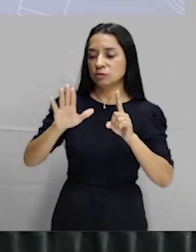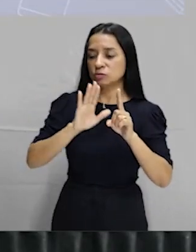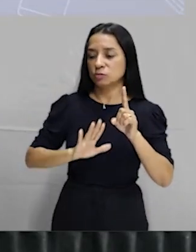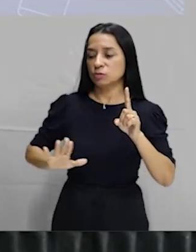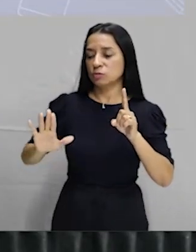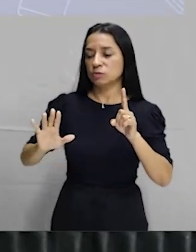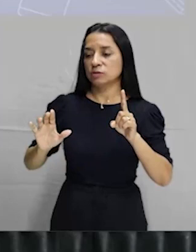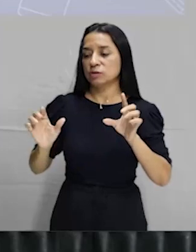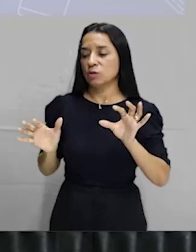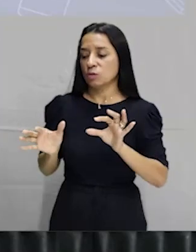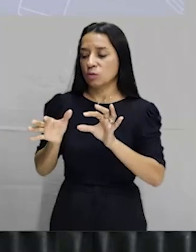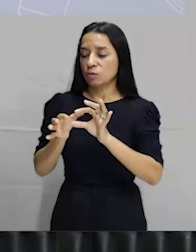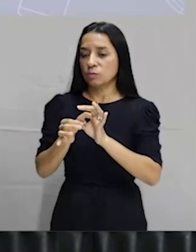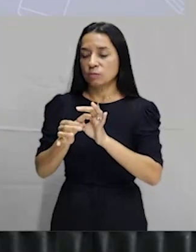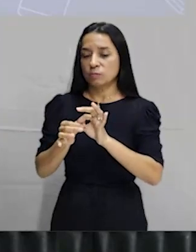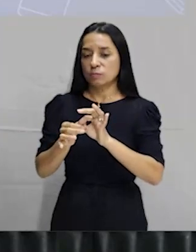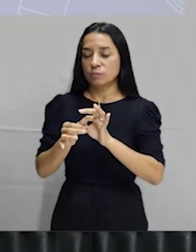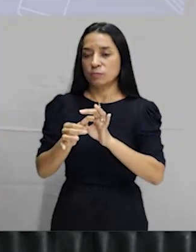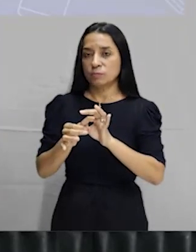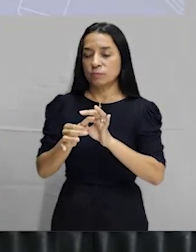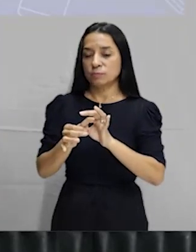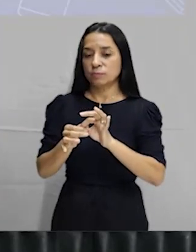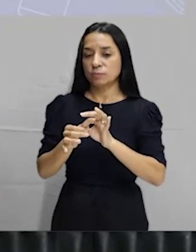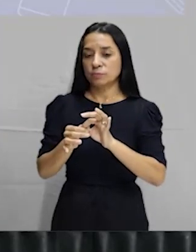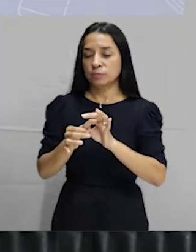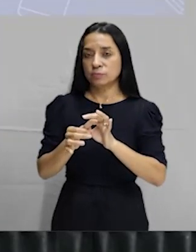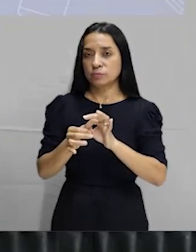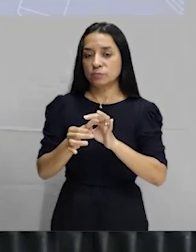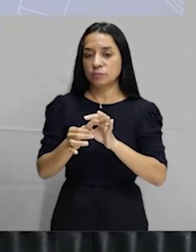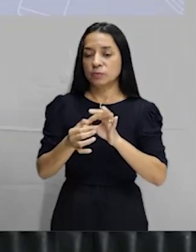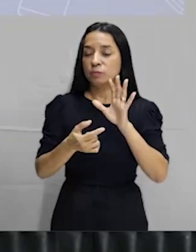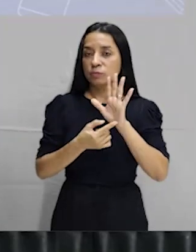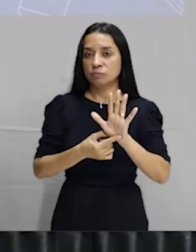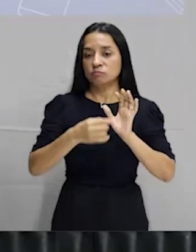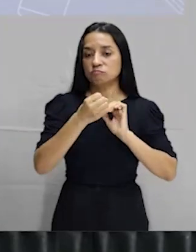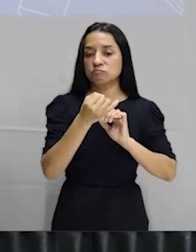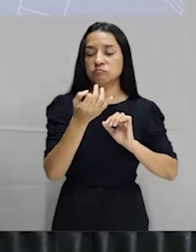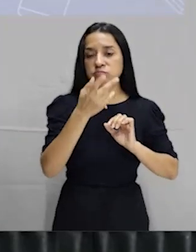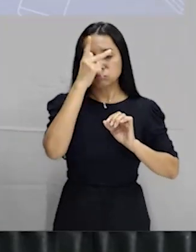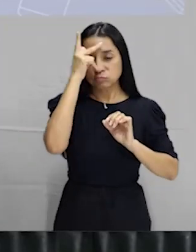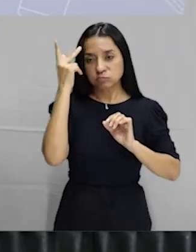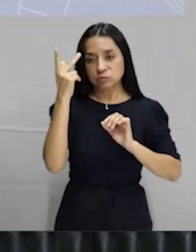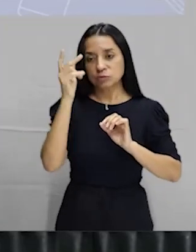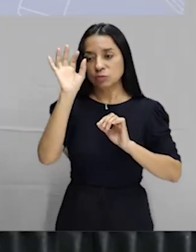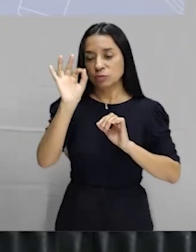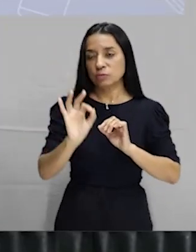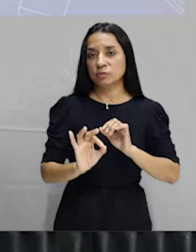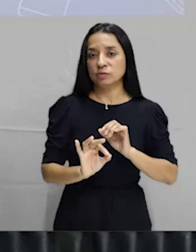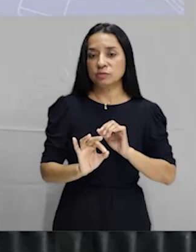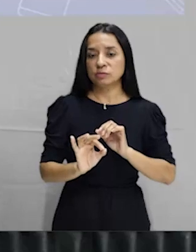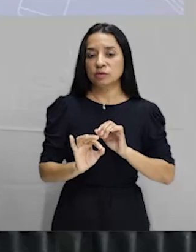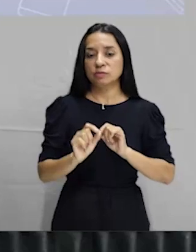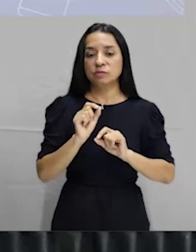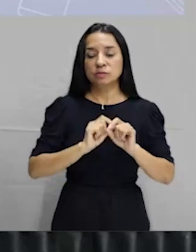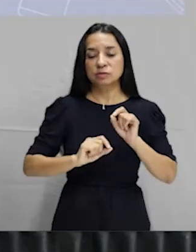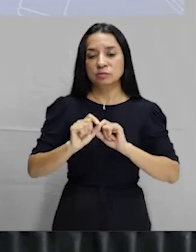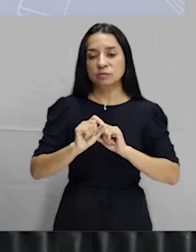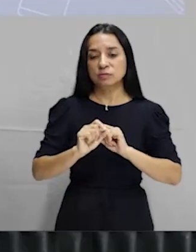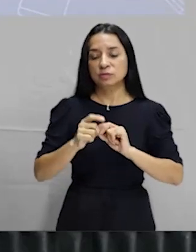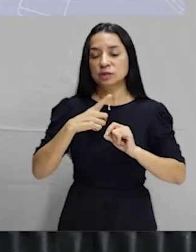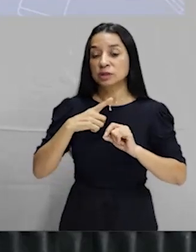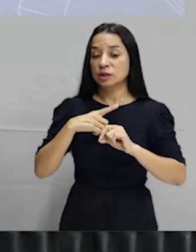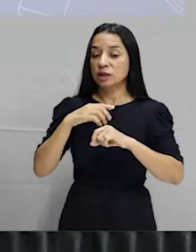comuns aos conjuntos. Ele deu uma quantidade de pessoas, né? Um percentual de pessoas que foi afetado pelas